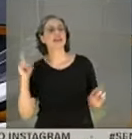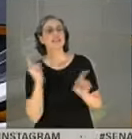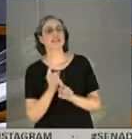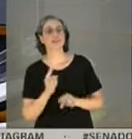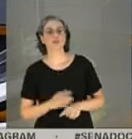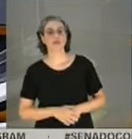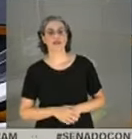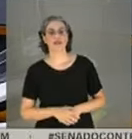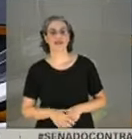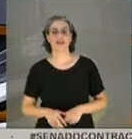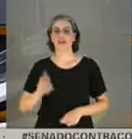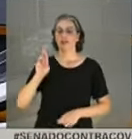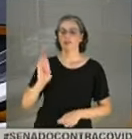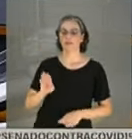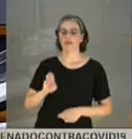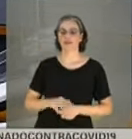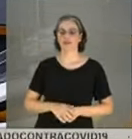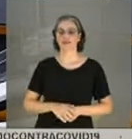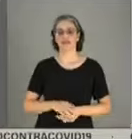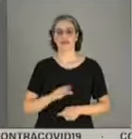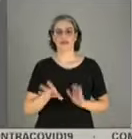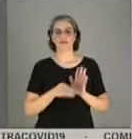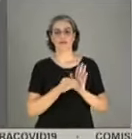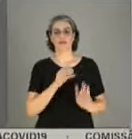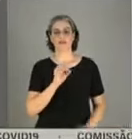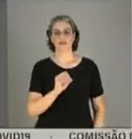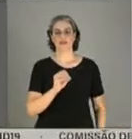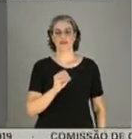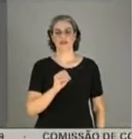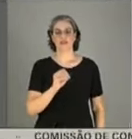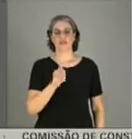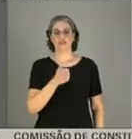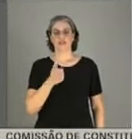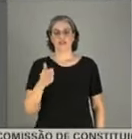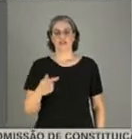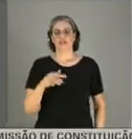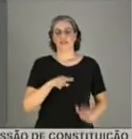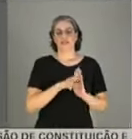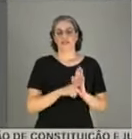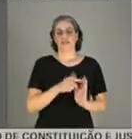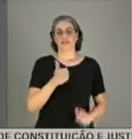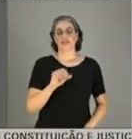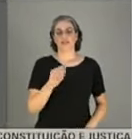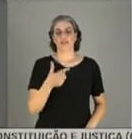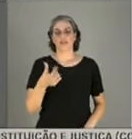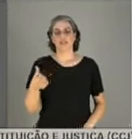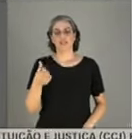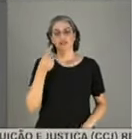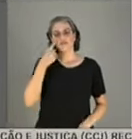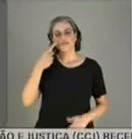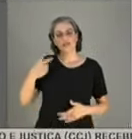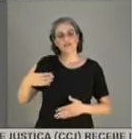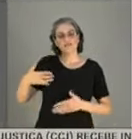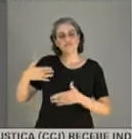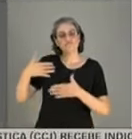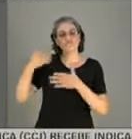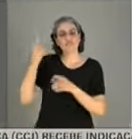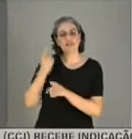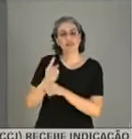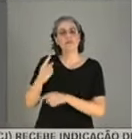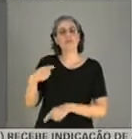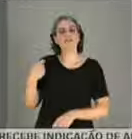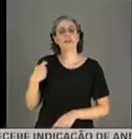medida... RB. Emenda 0117, medida provisória 1026. Vamos baixando aí. Vamos descobrir aí quem